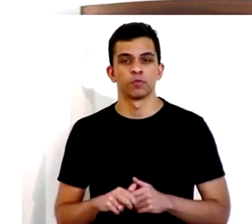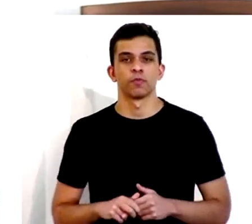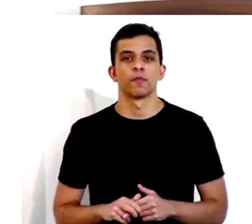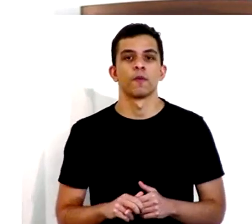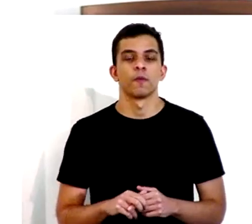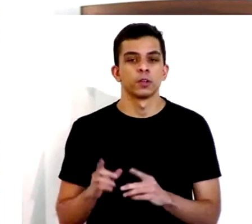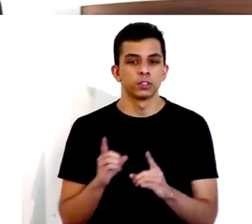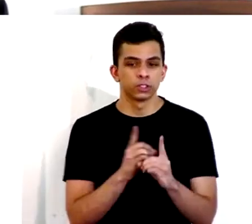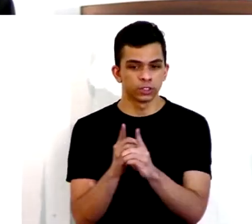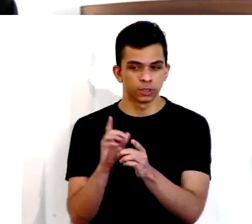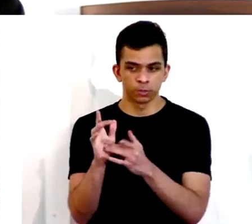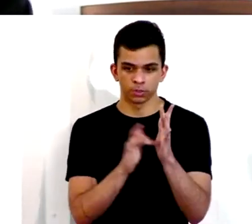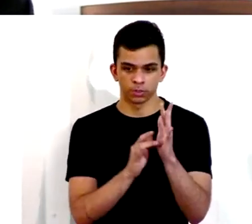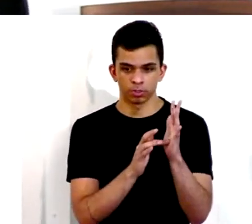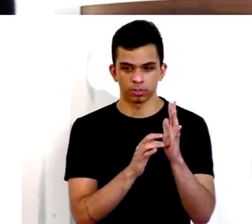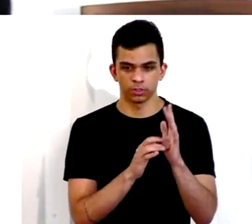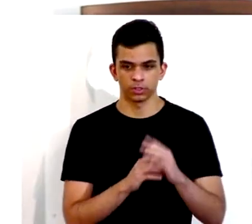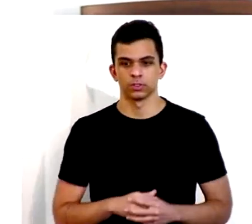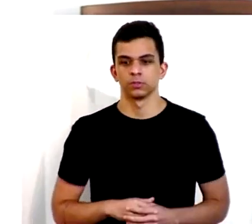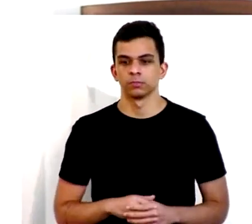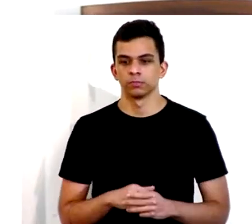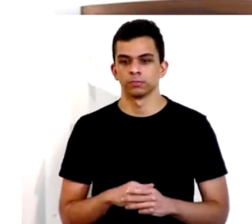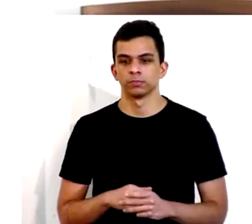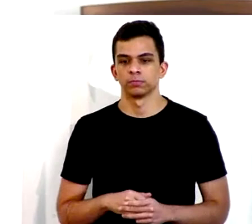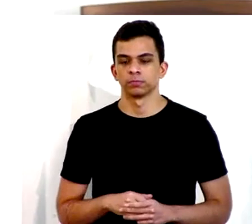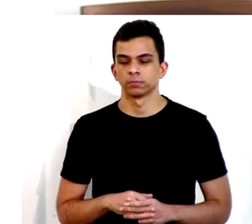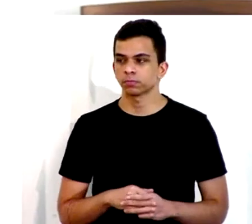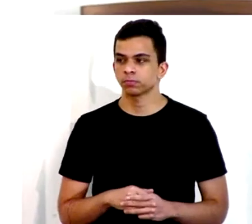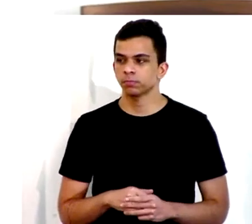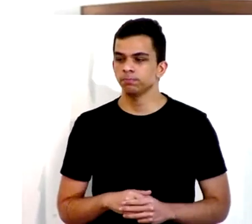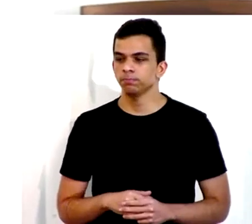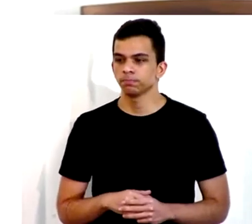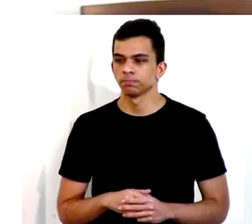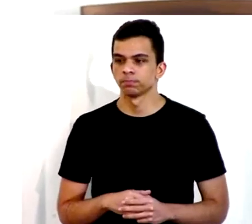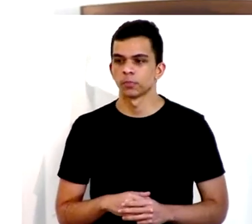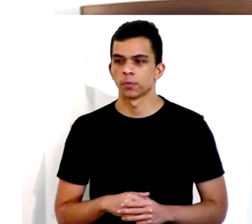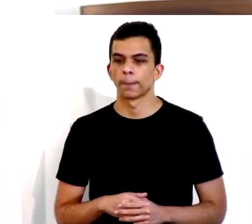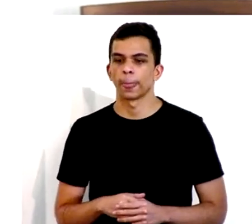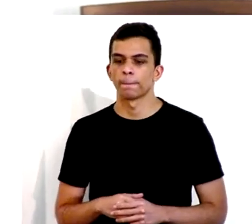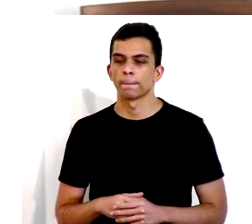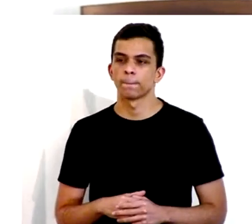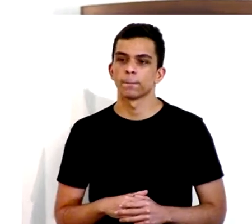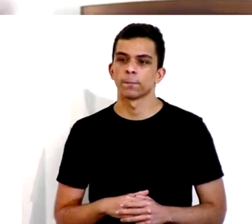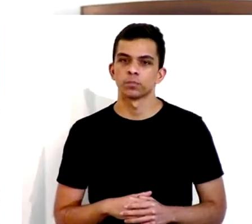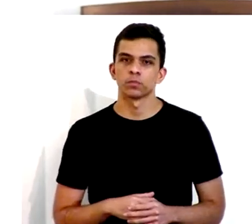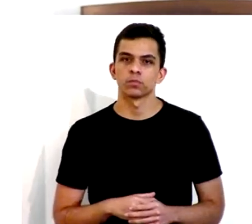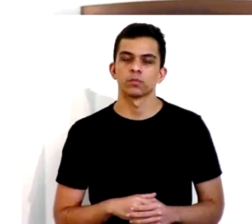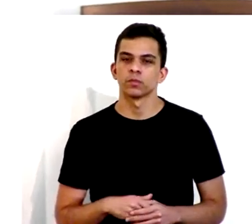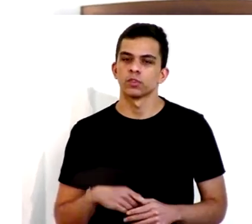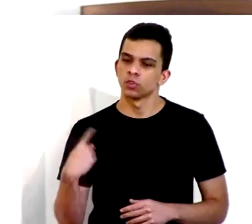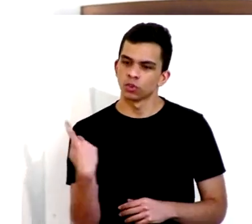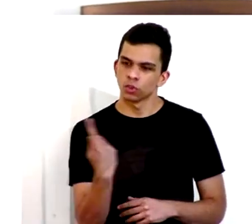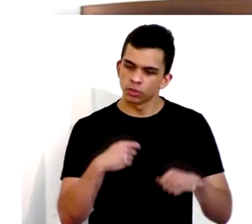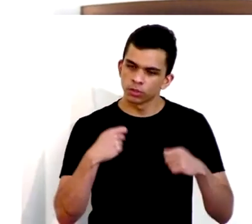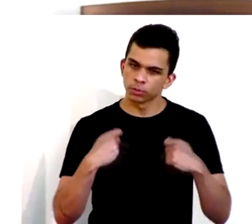chamado para fazer discípulos, e de fazer discípulos de toda a